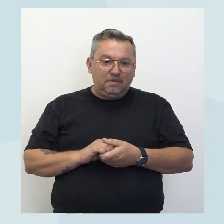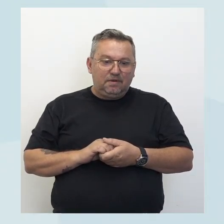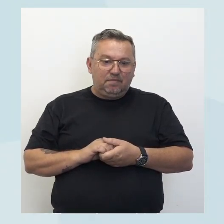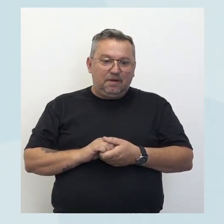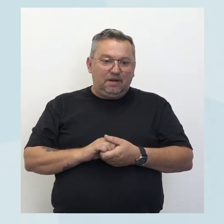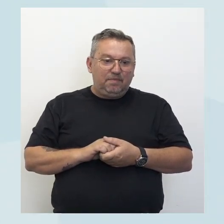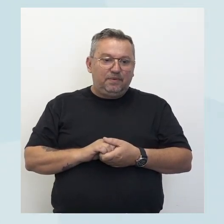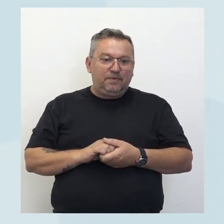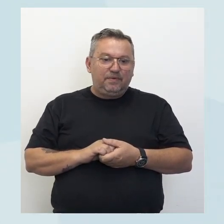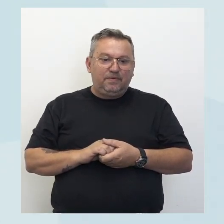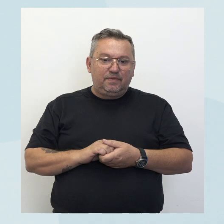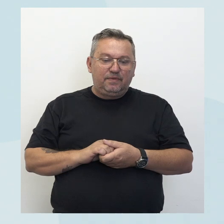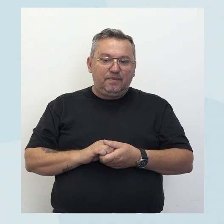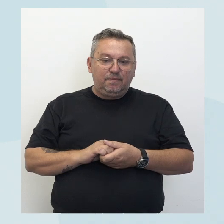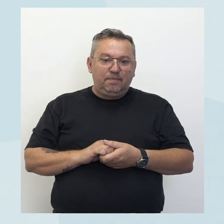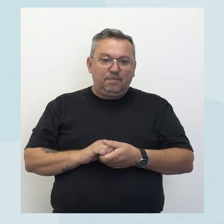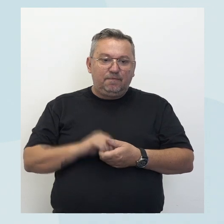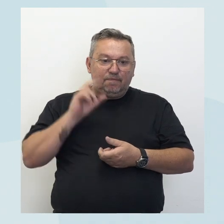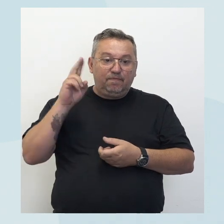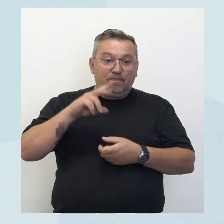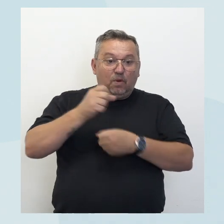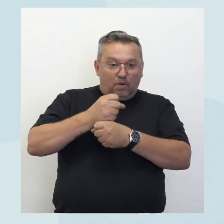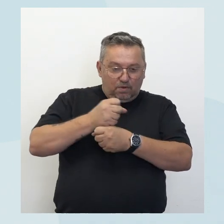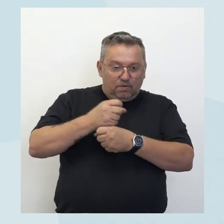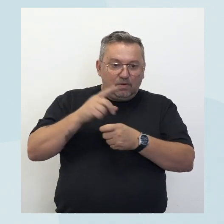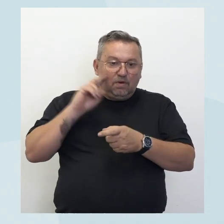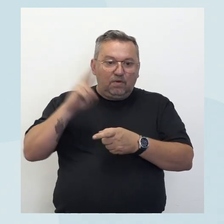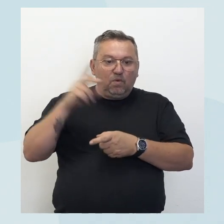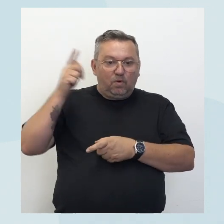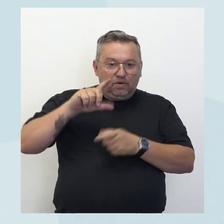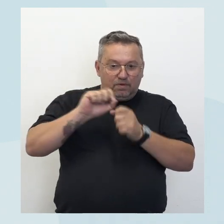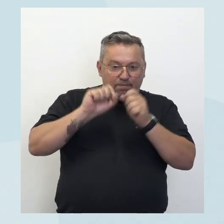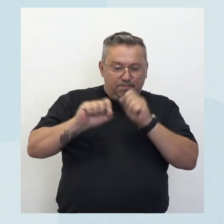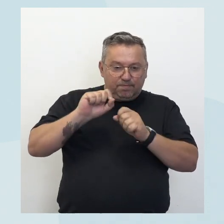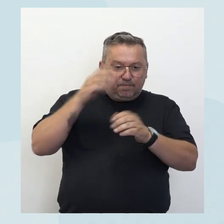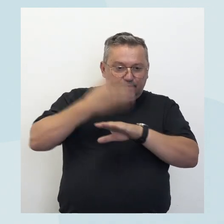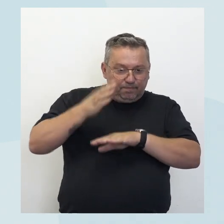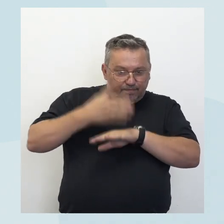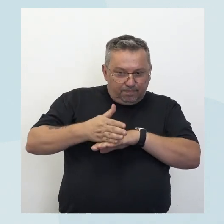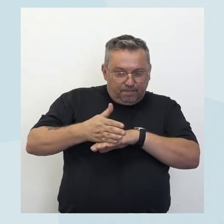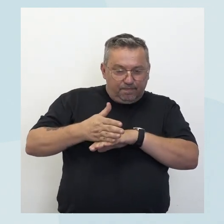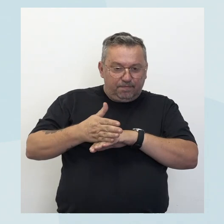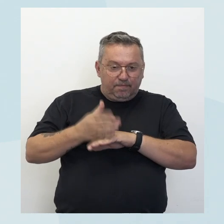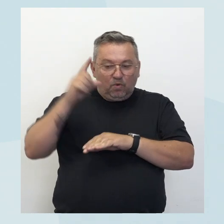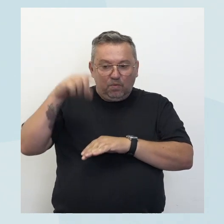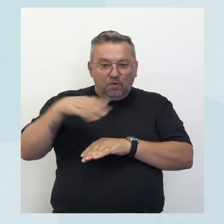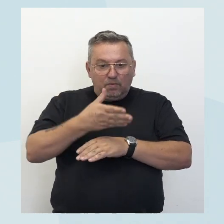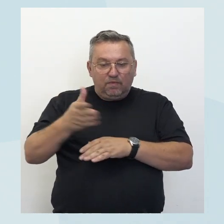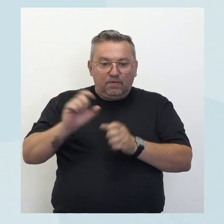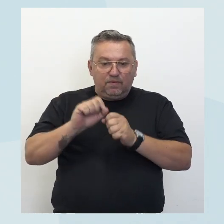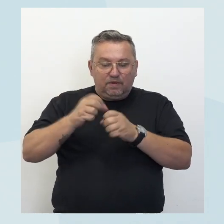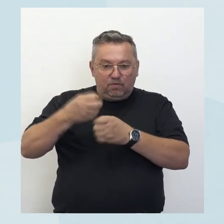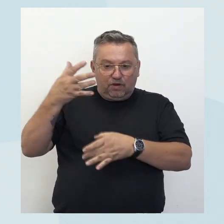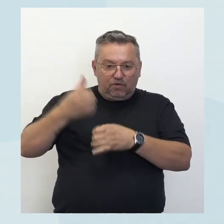Essa aí foi a retomada, né? Que nós vimos o quê? Que vimos qual a relação, né, da constante de equilíbrio. E agora eu vou dar um minutinho para vocês colocar no